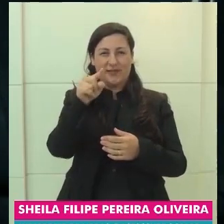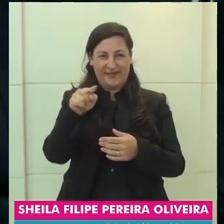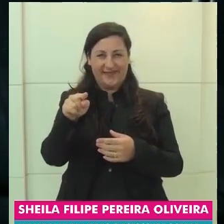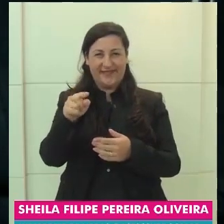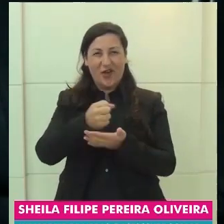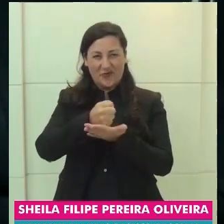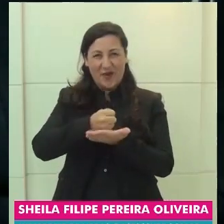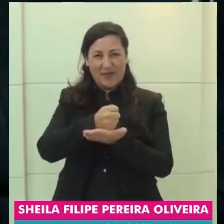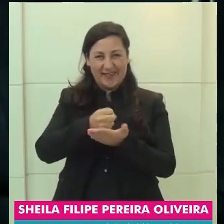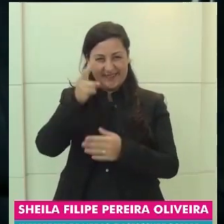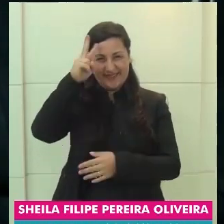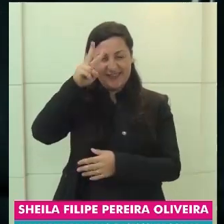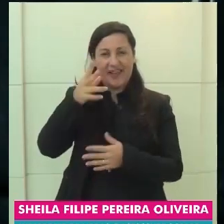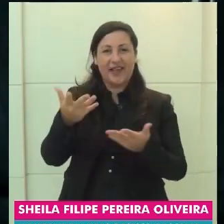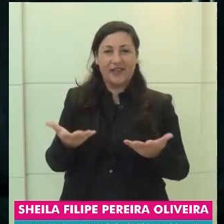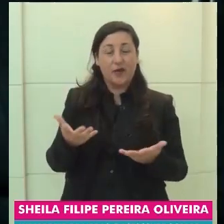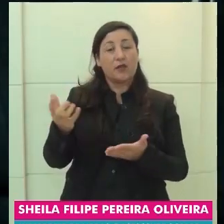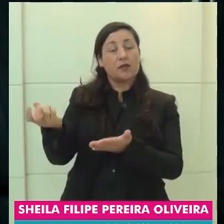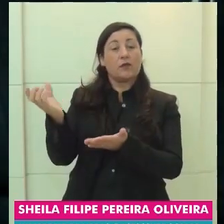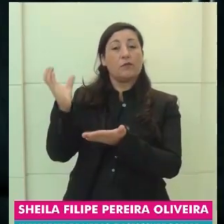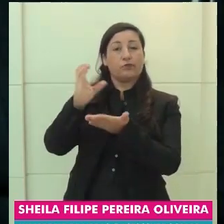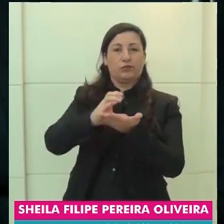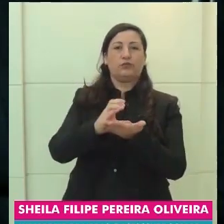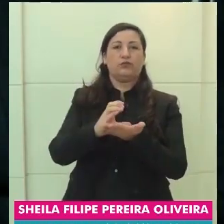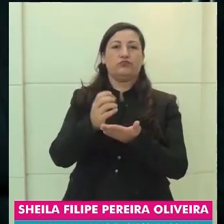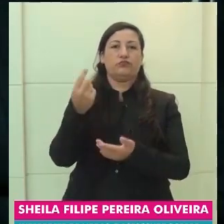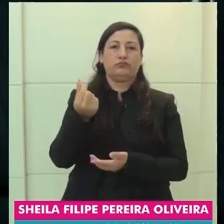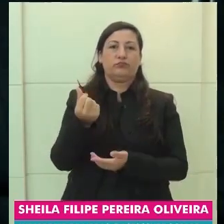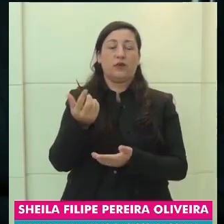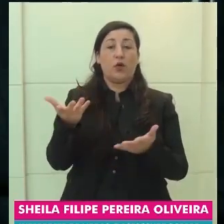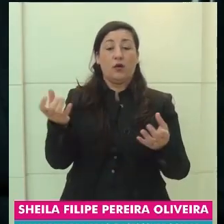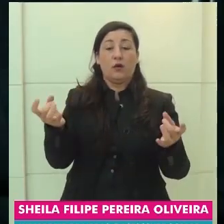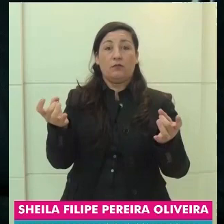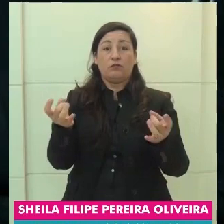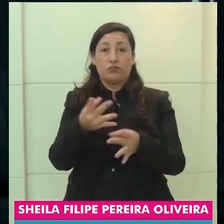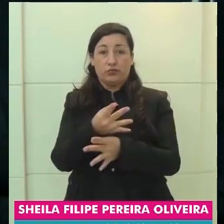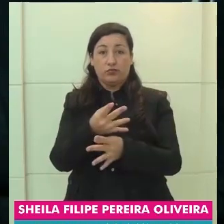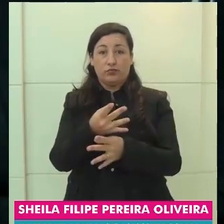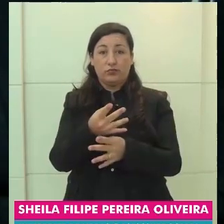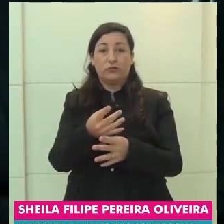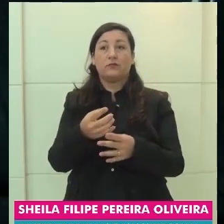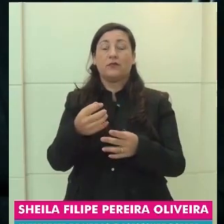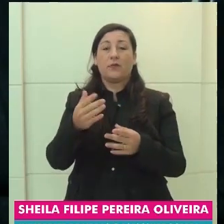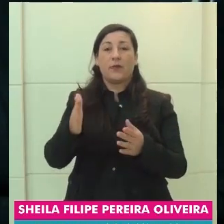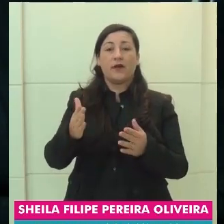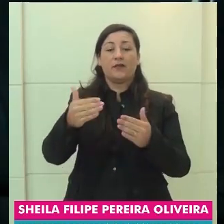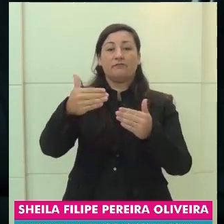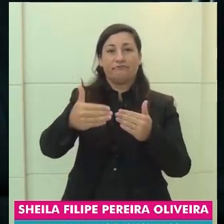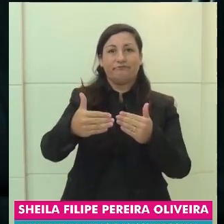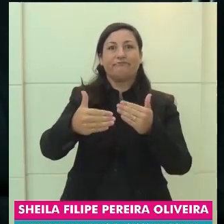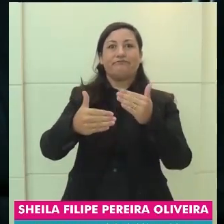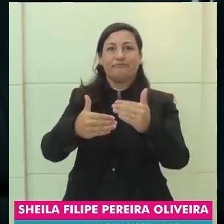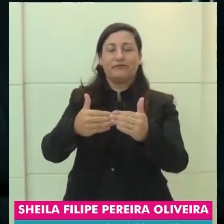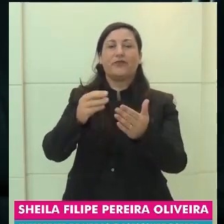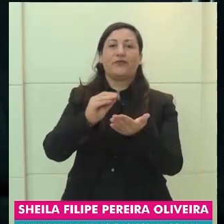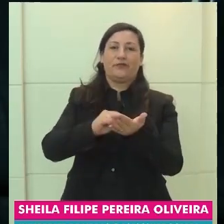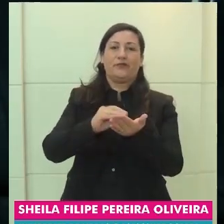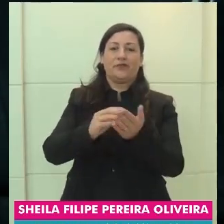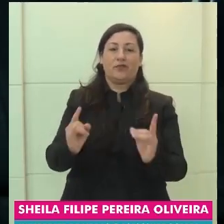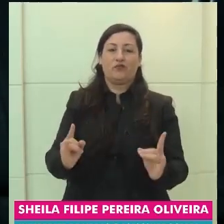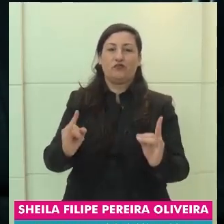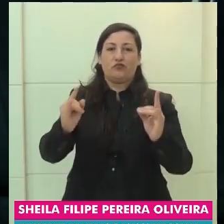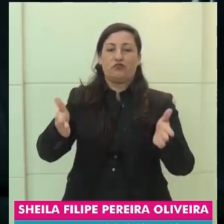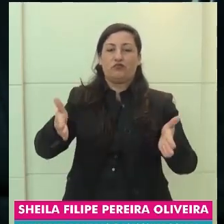sabe? Então, ele nos conseguiu isso aí. E a gente terminou agora essa segunda parte da emenda parlamentar. Ela está